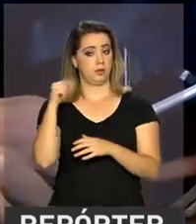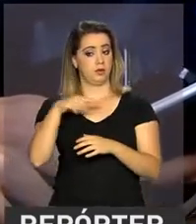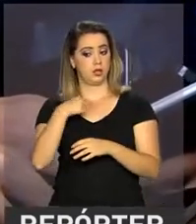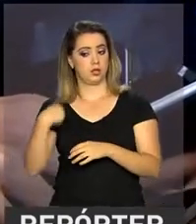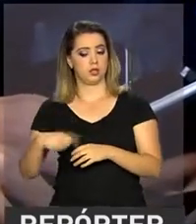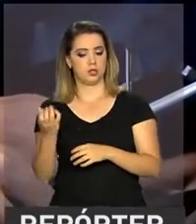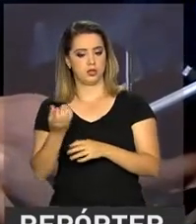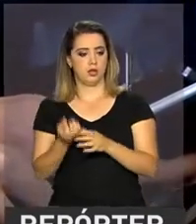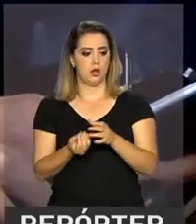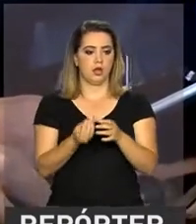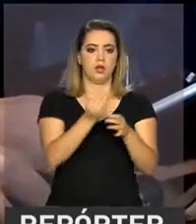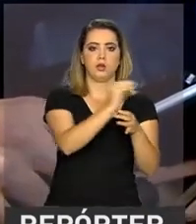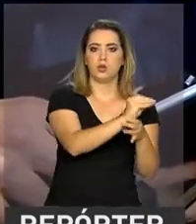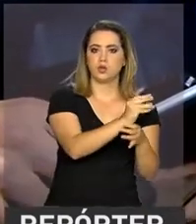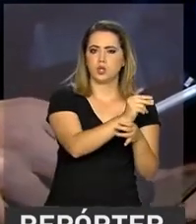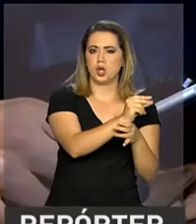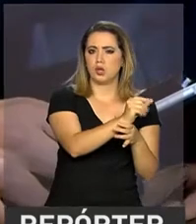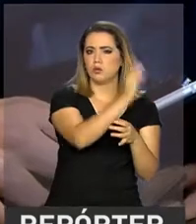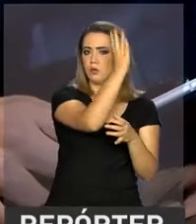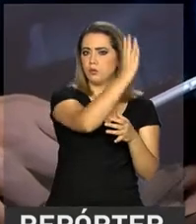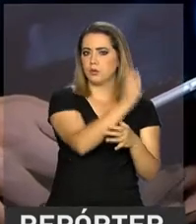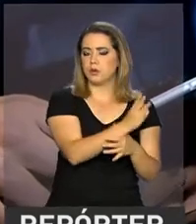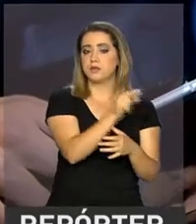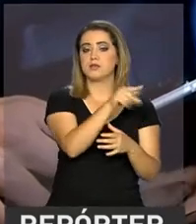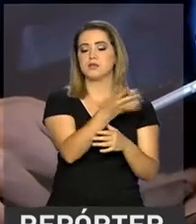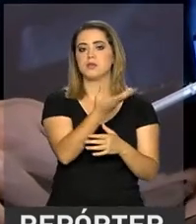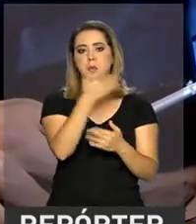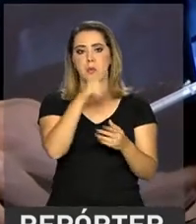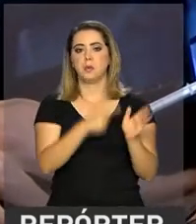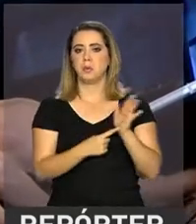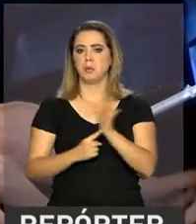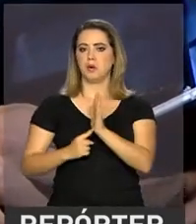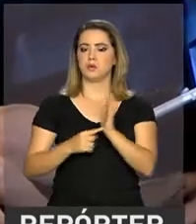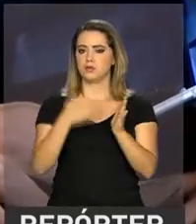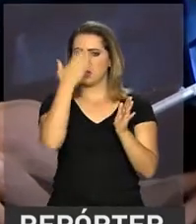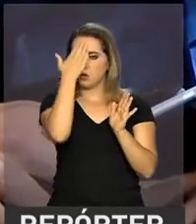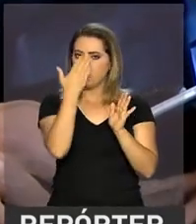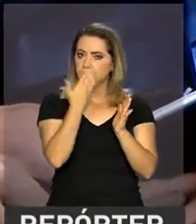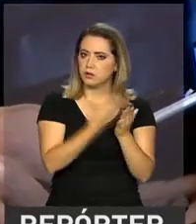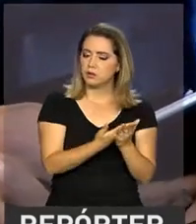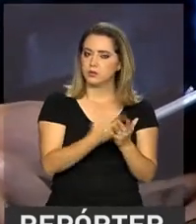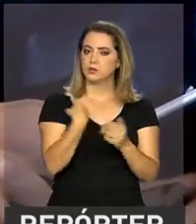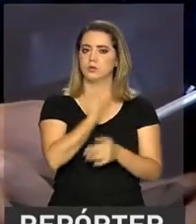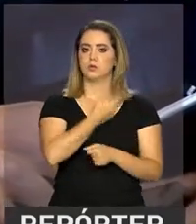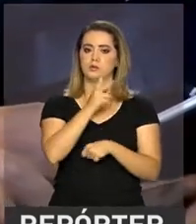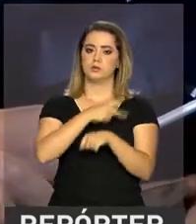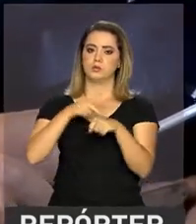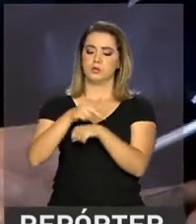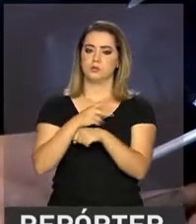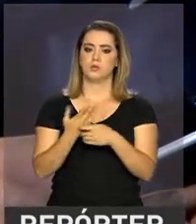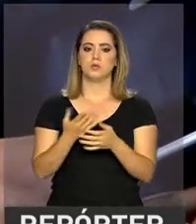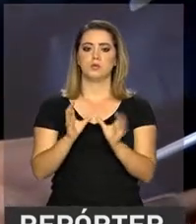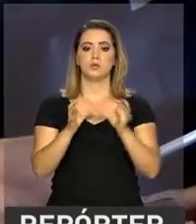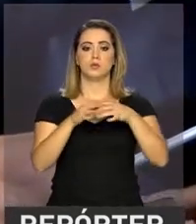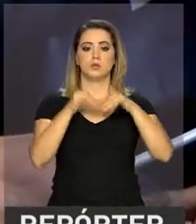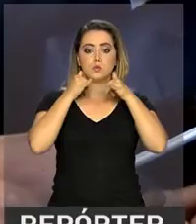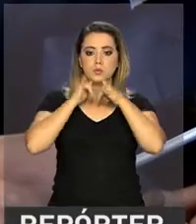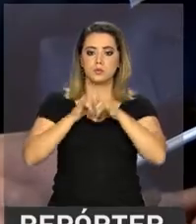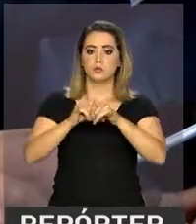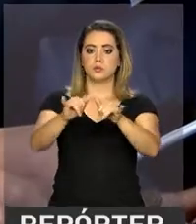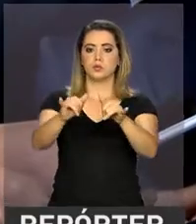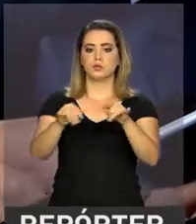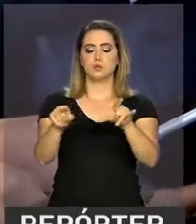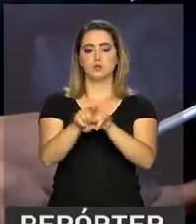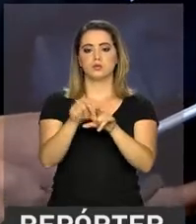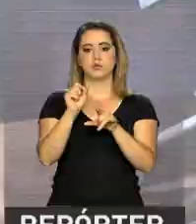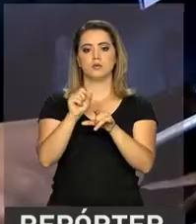Brasil e querem investir cada vez mais, revelando uma confiança extraordinária no nosso país, no setor de energia, no setor de elétrico, no